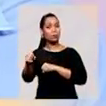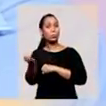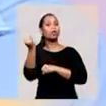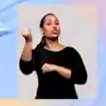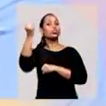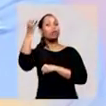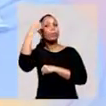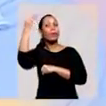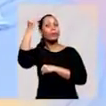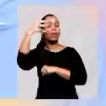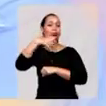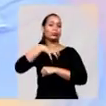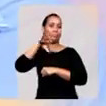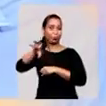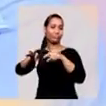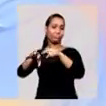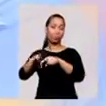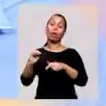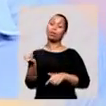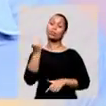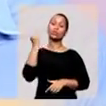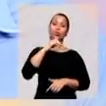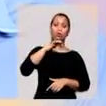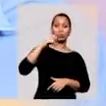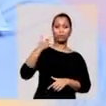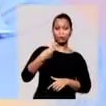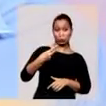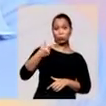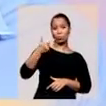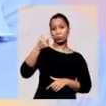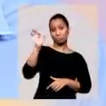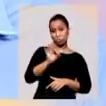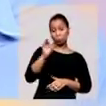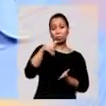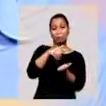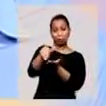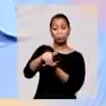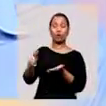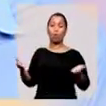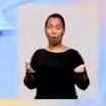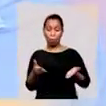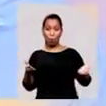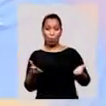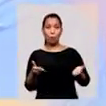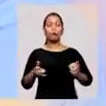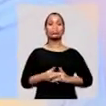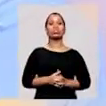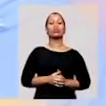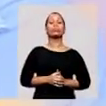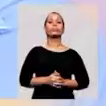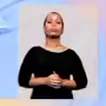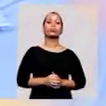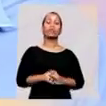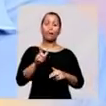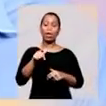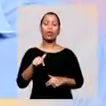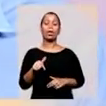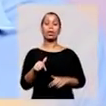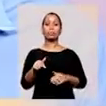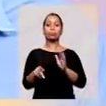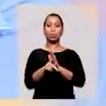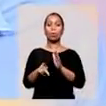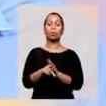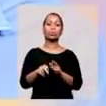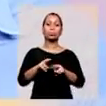importante a formação comportamental. Nós sabemos que 92% das demissões hoje, exceto essa recessão econômica, claro, elas